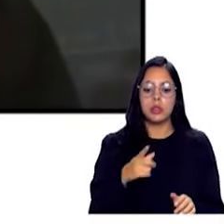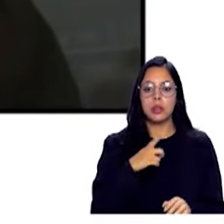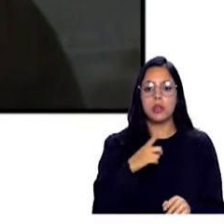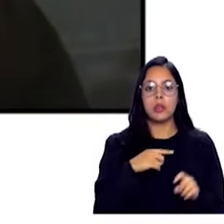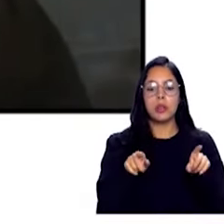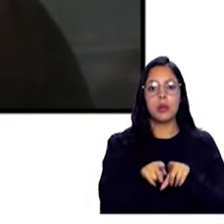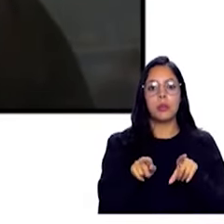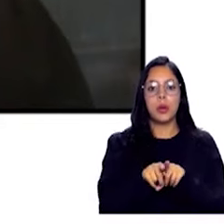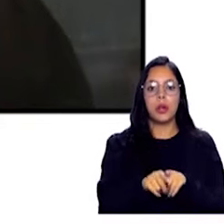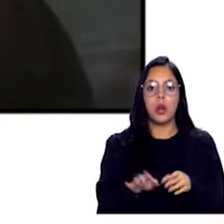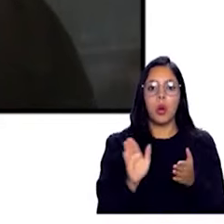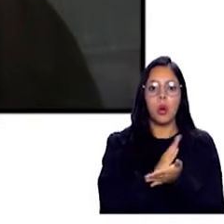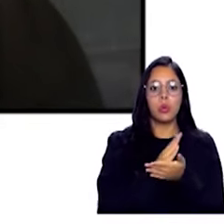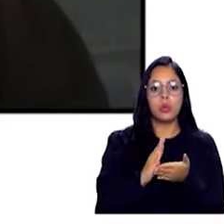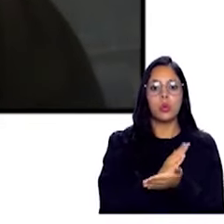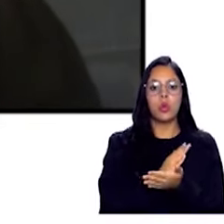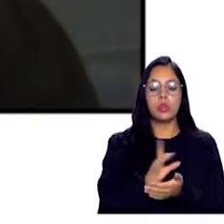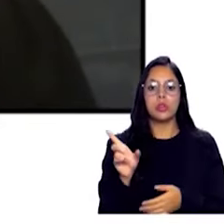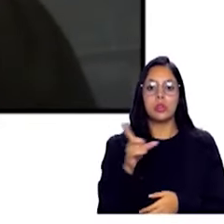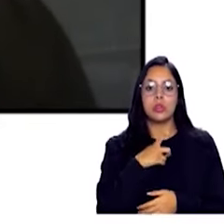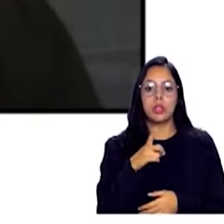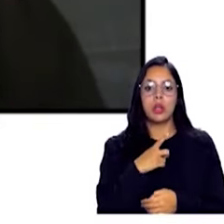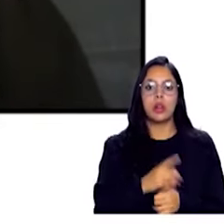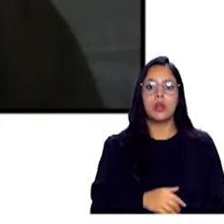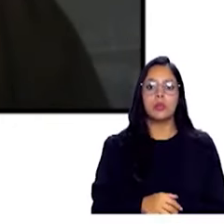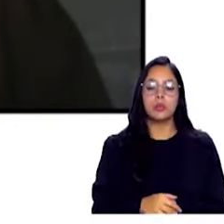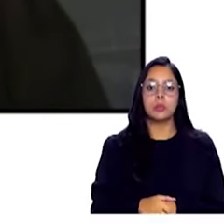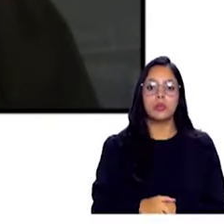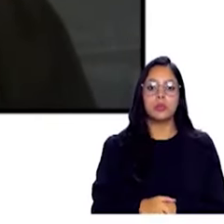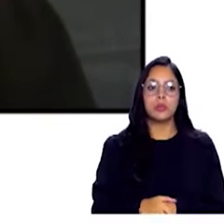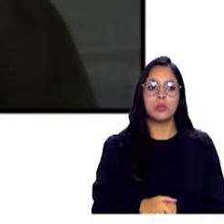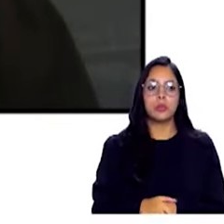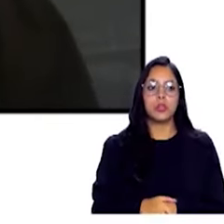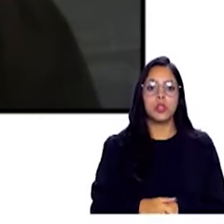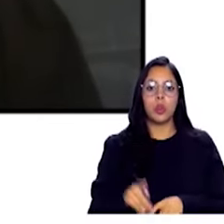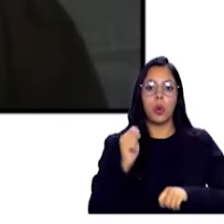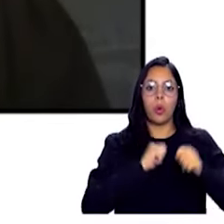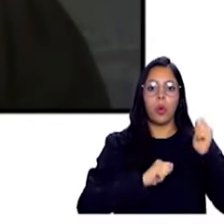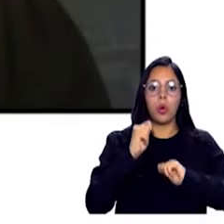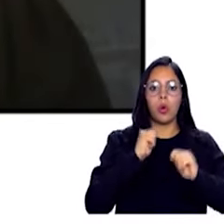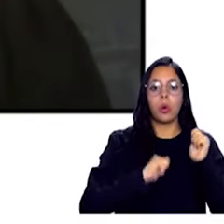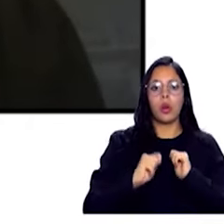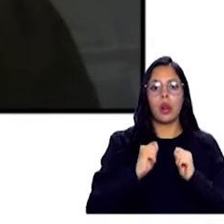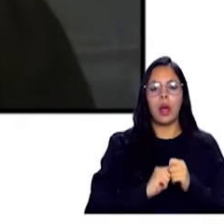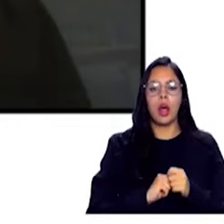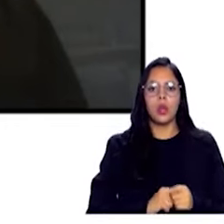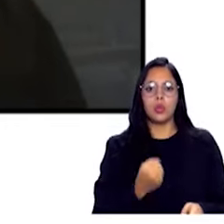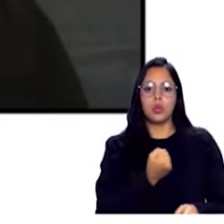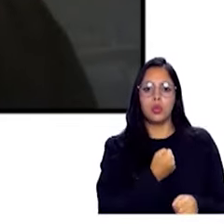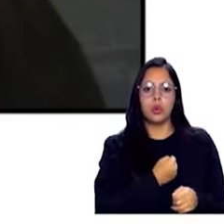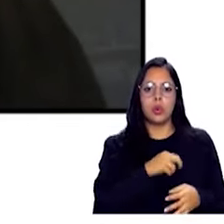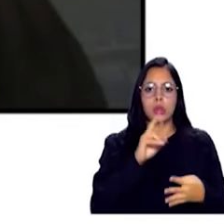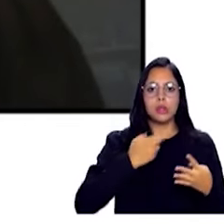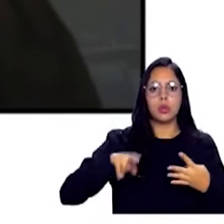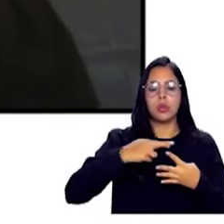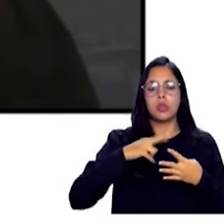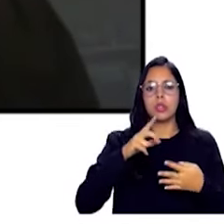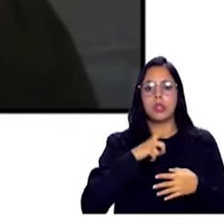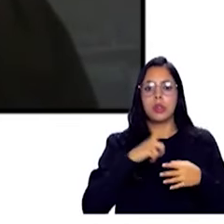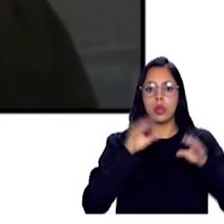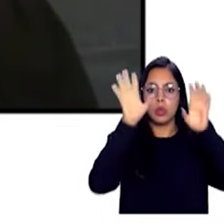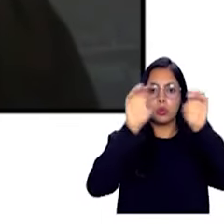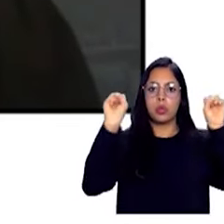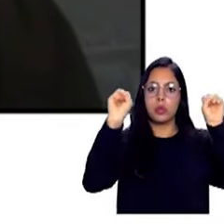a imprescindibilidade de que haja formas de se controlar a quantidade de recursos que vão para os tribunais de